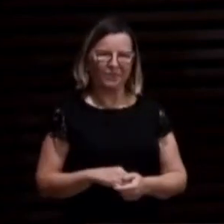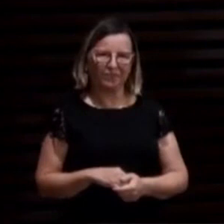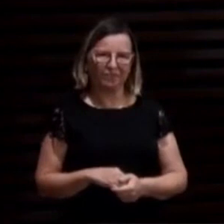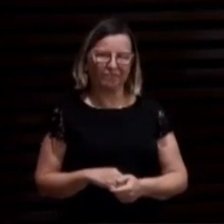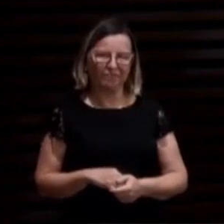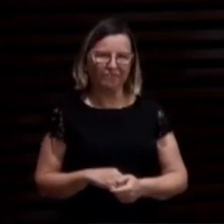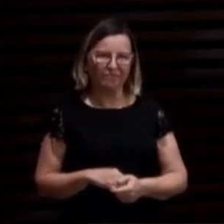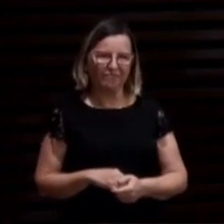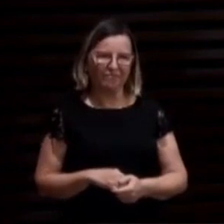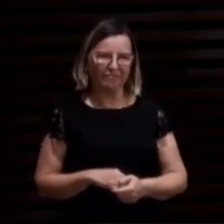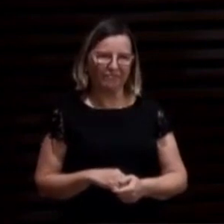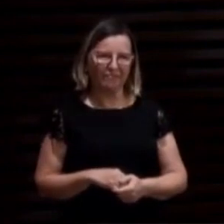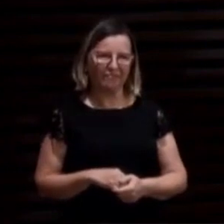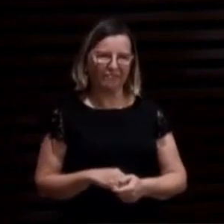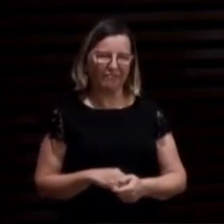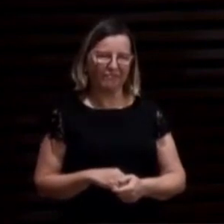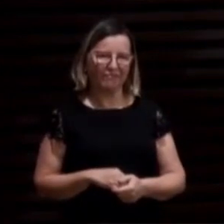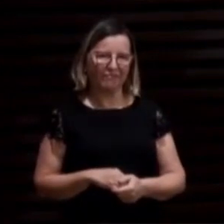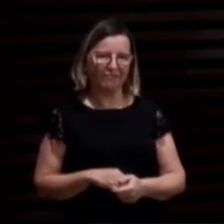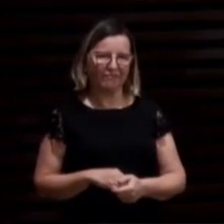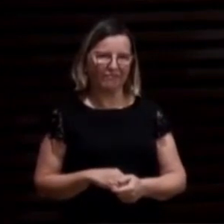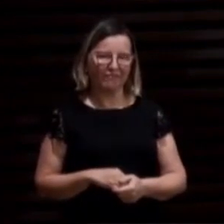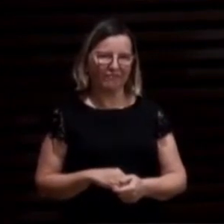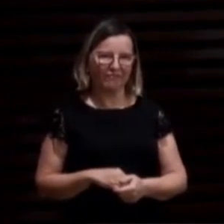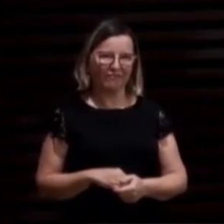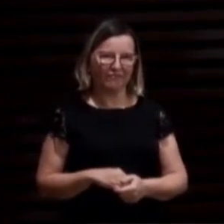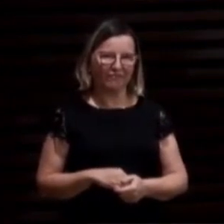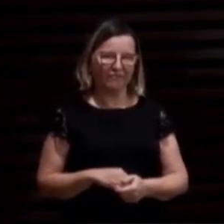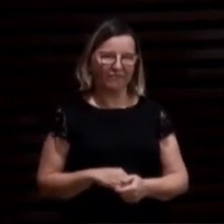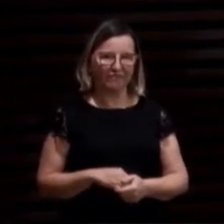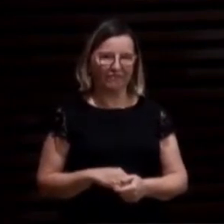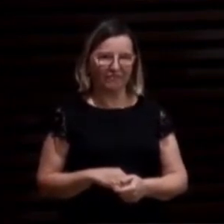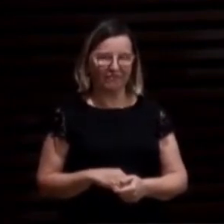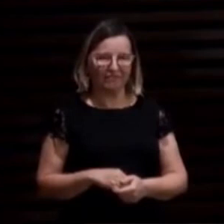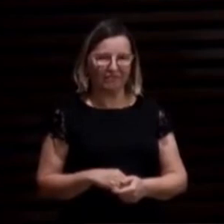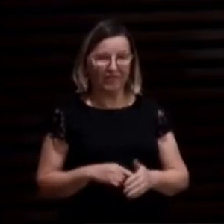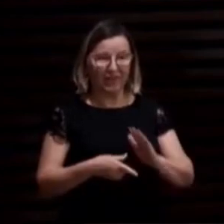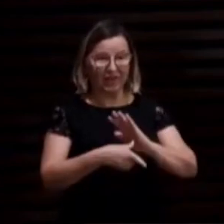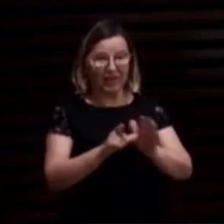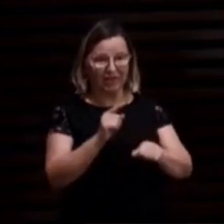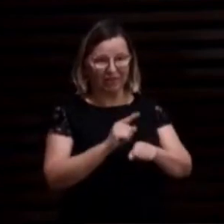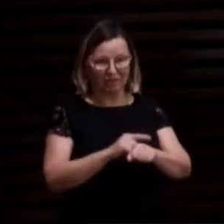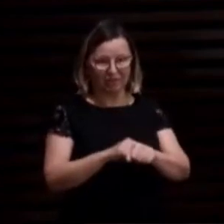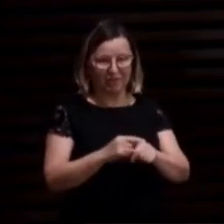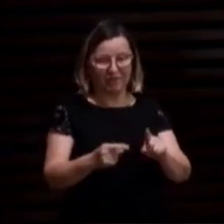E para chegar à cruz havia todo um aparato sendo